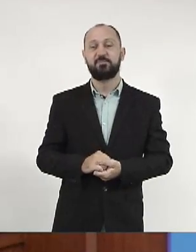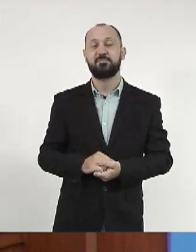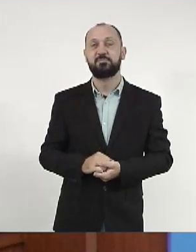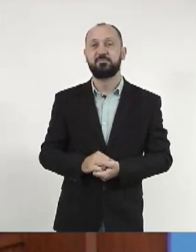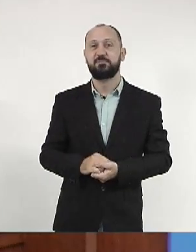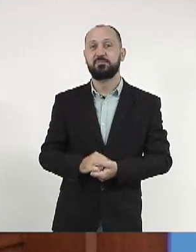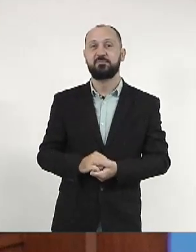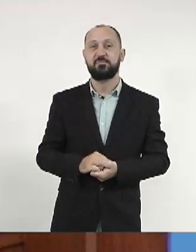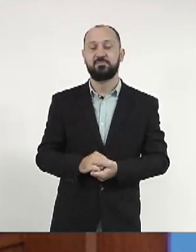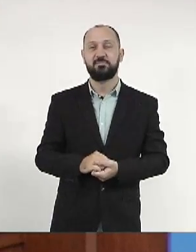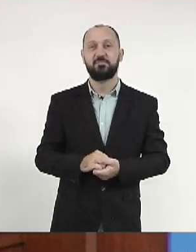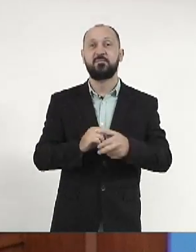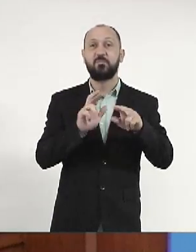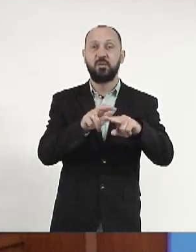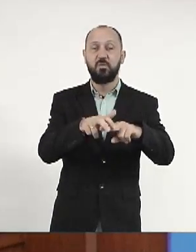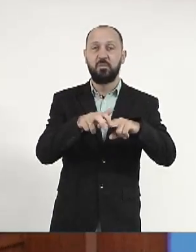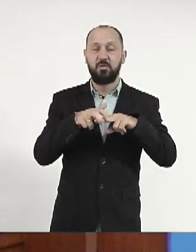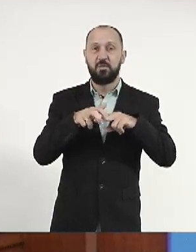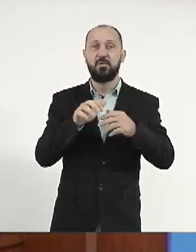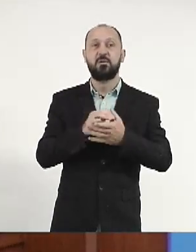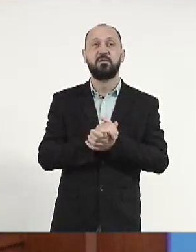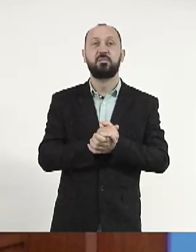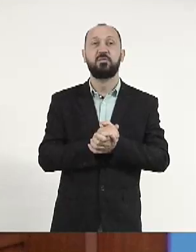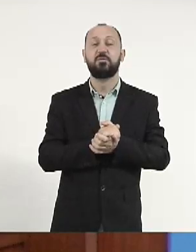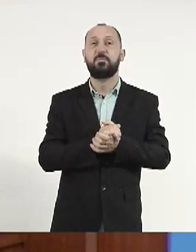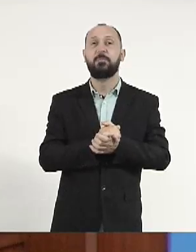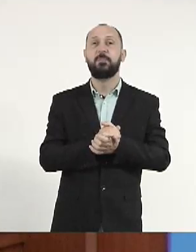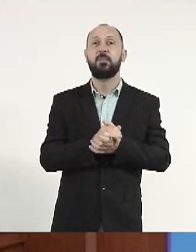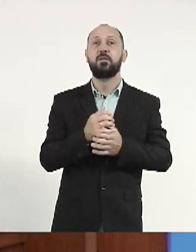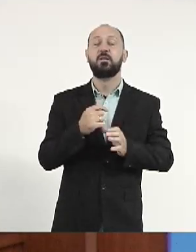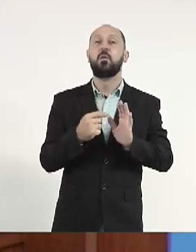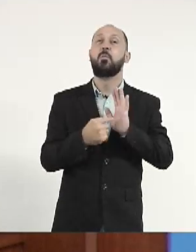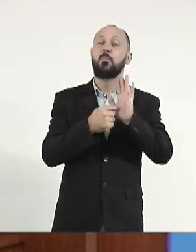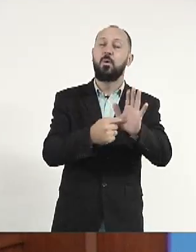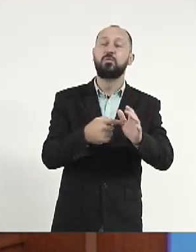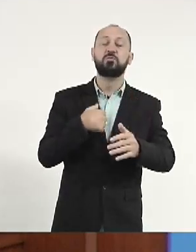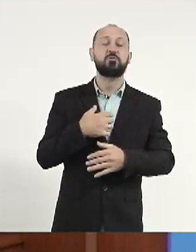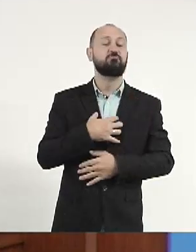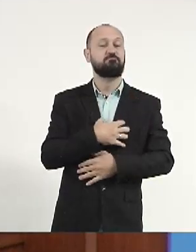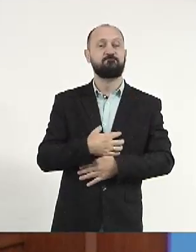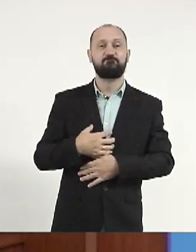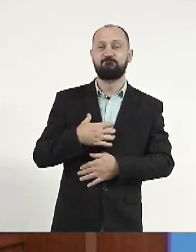Portanto, eu manifesto aqui a minha indignação